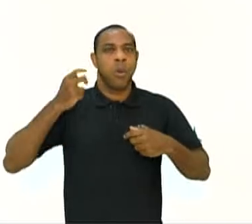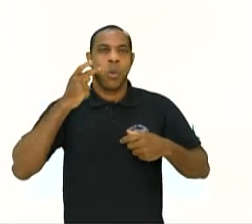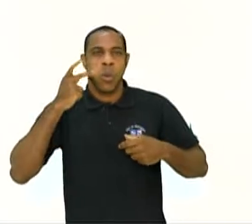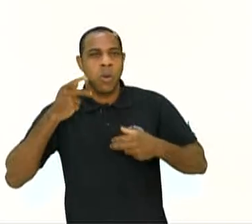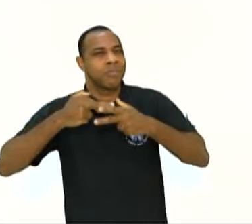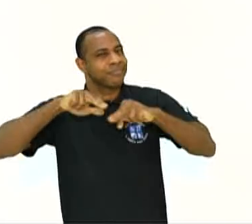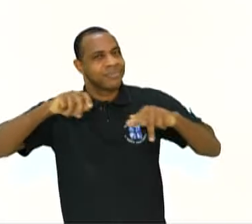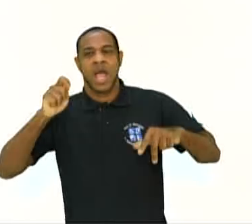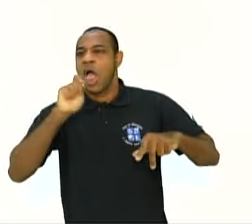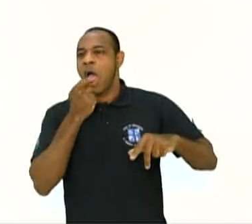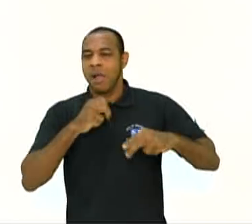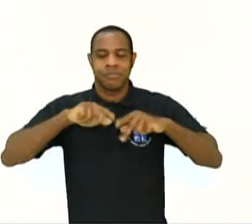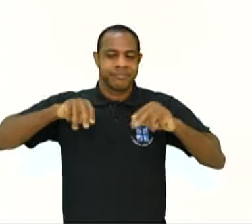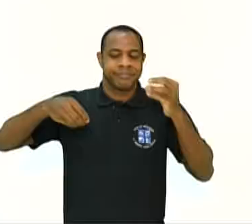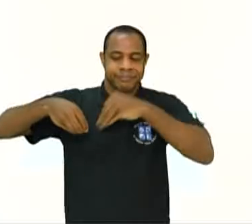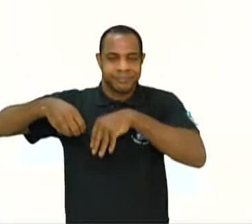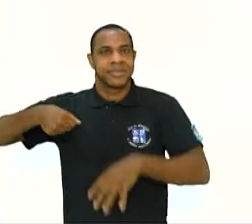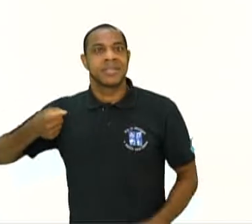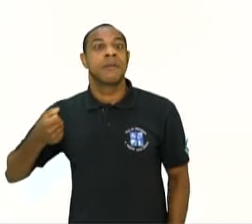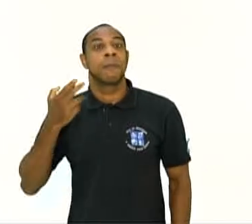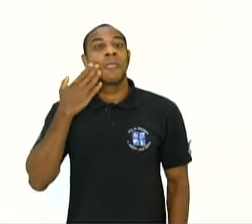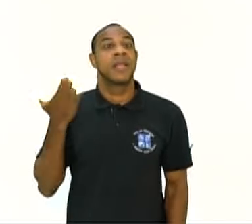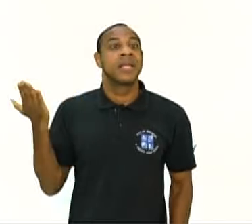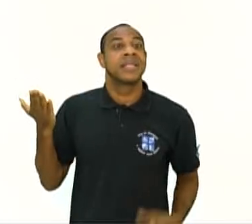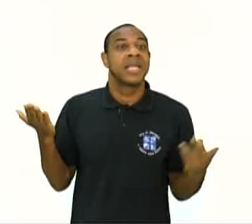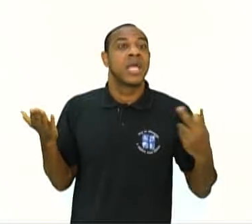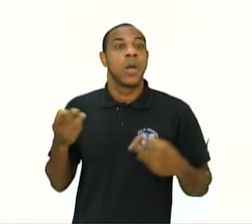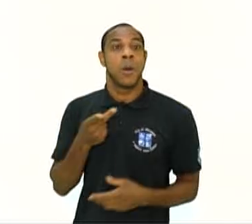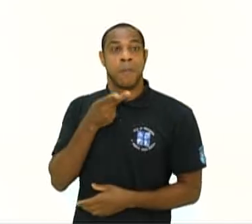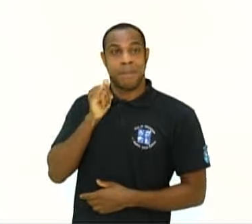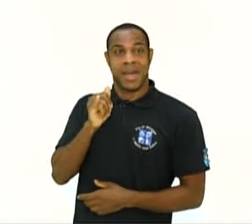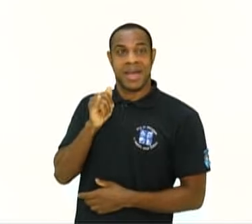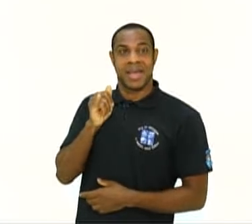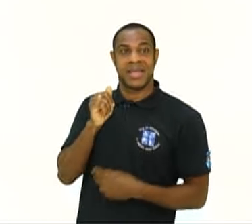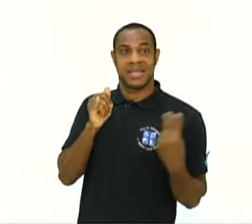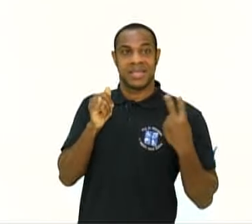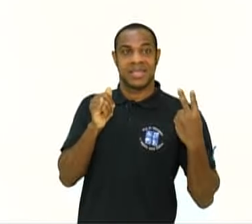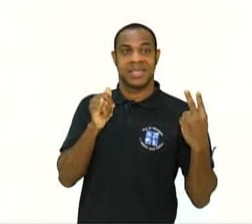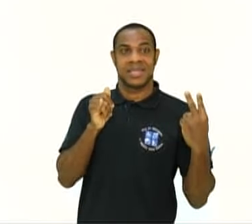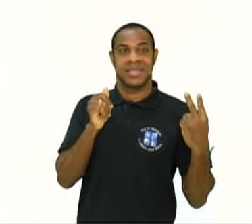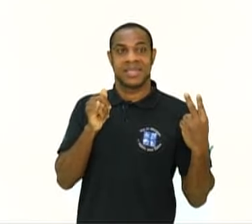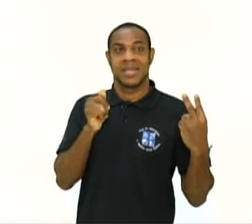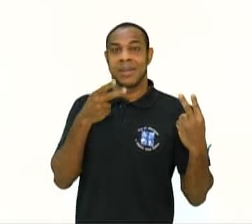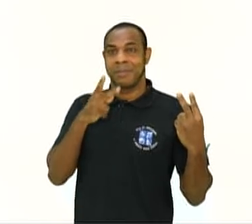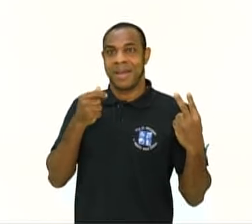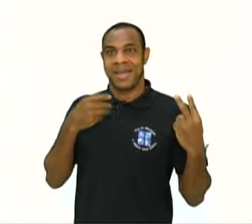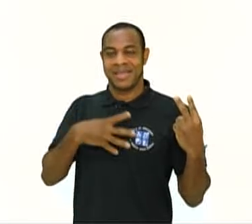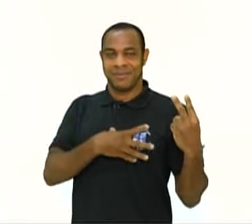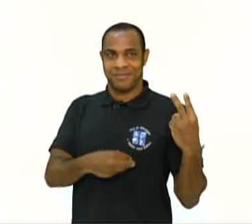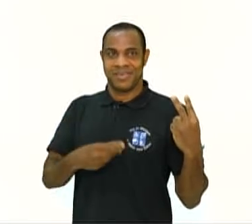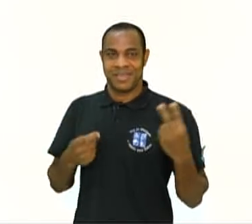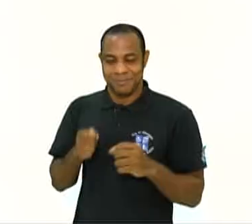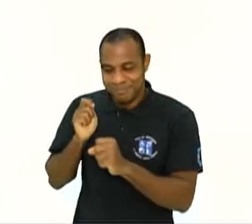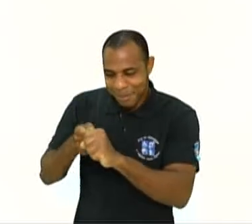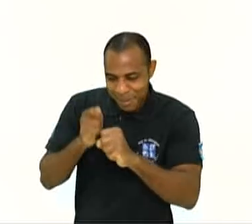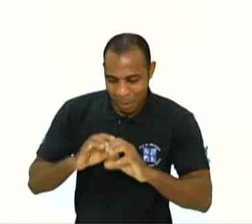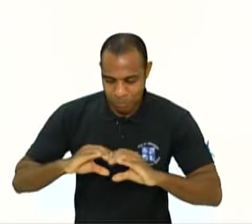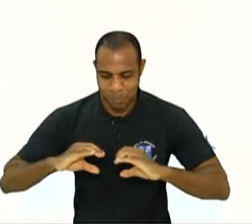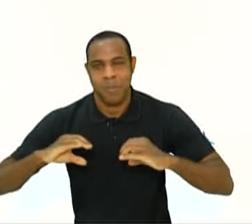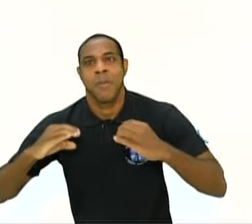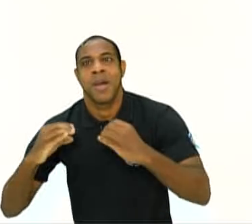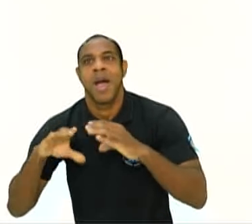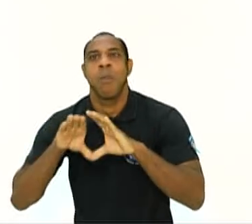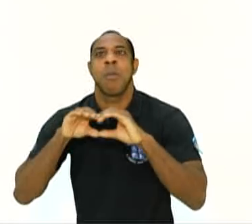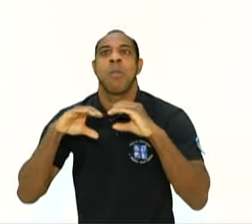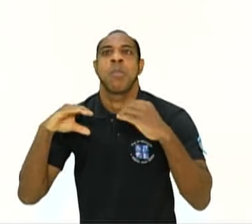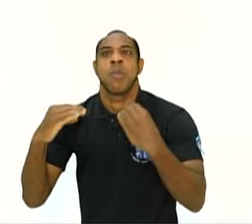2, nós temos ali o pai e o filho fazendo a escultura do Halloween na abóbora. Nós temos